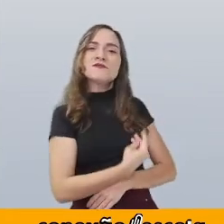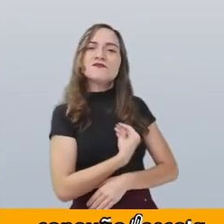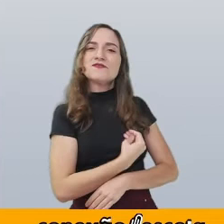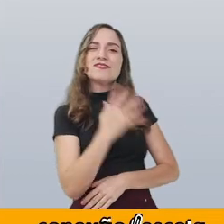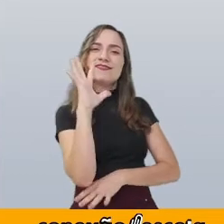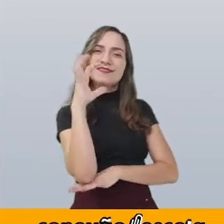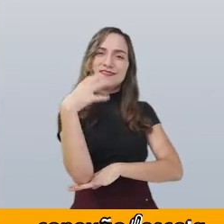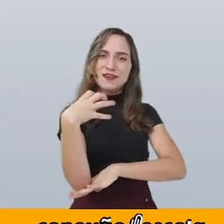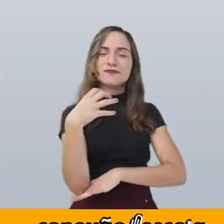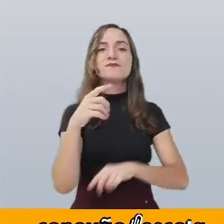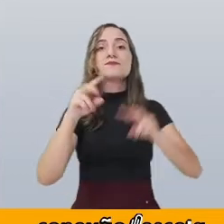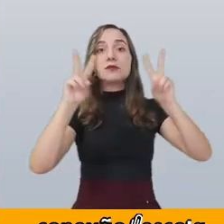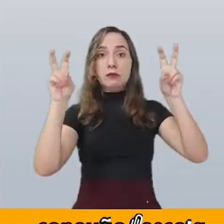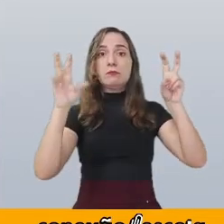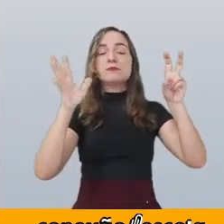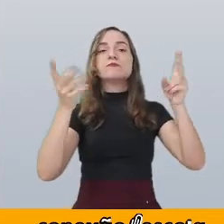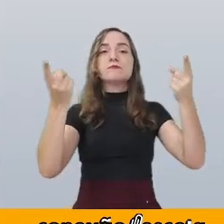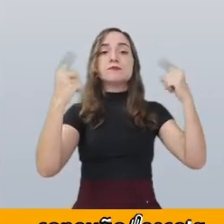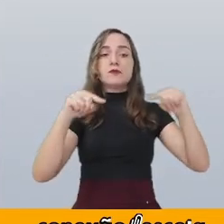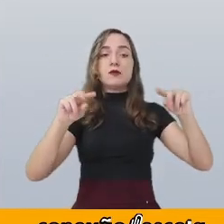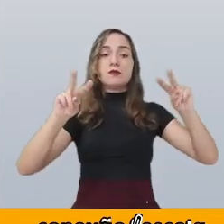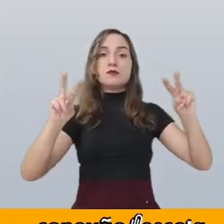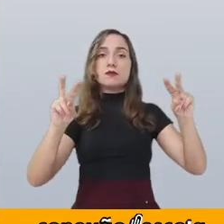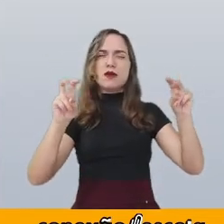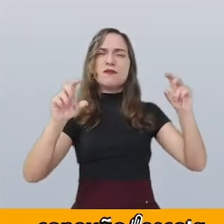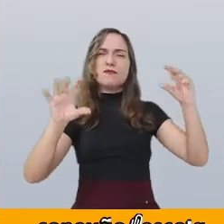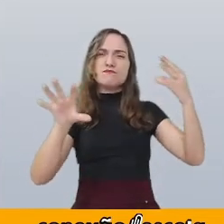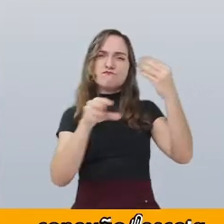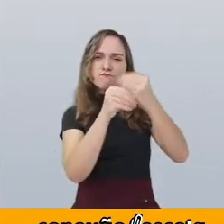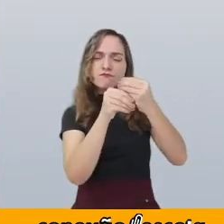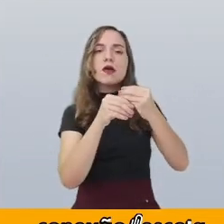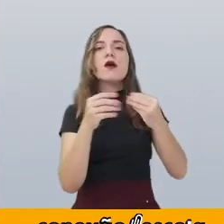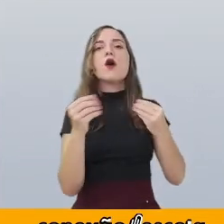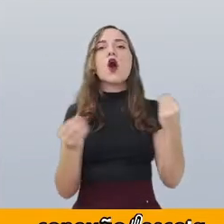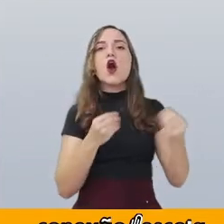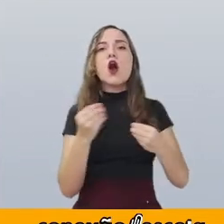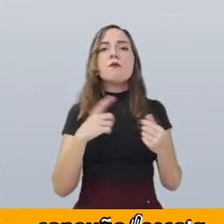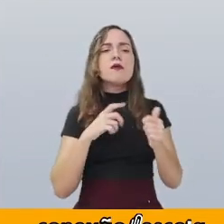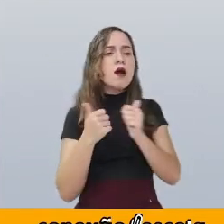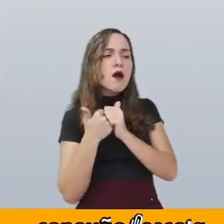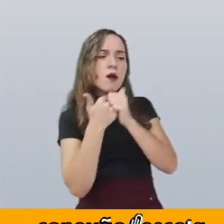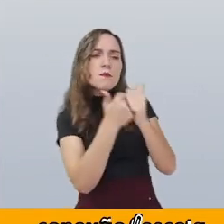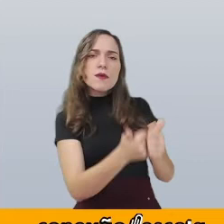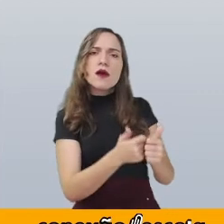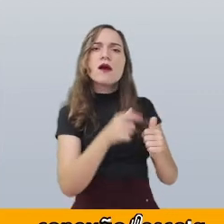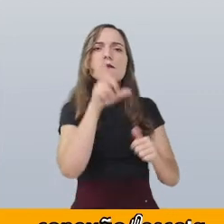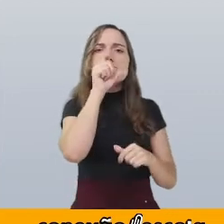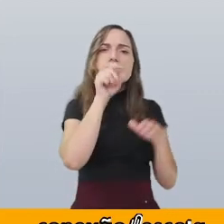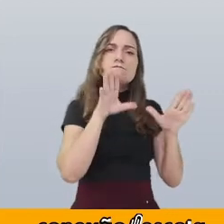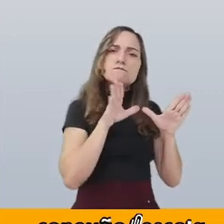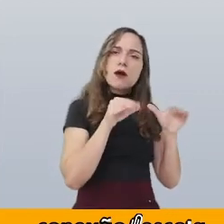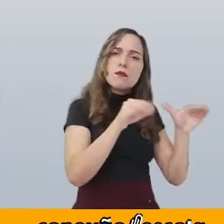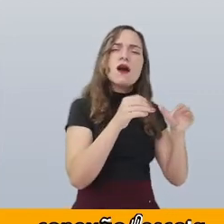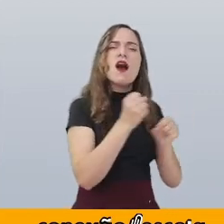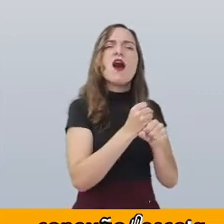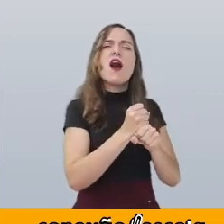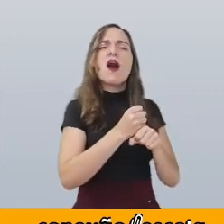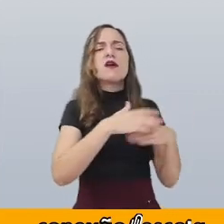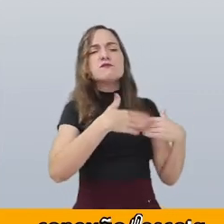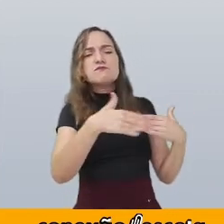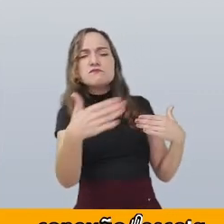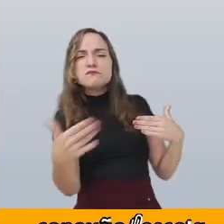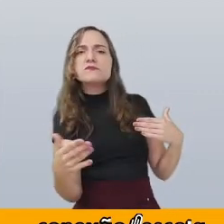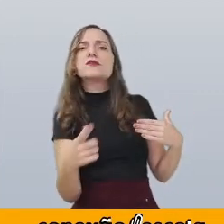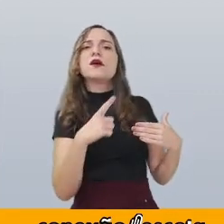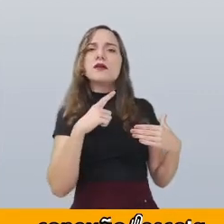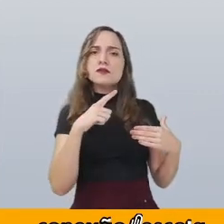subtítulo: acompanhamento das migrações, da flutuação das populações ao longo dos anos e